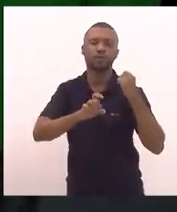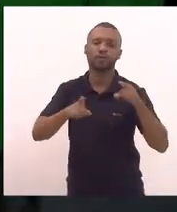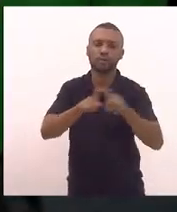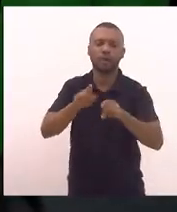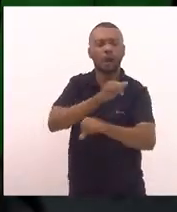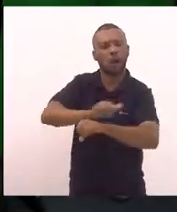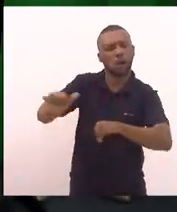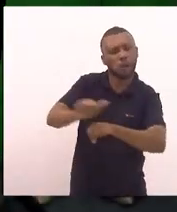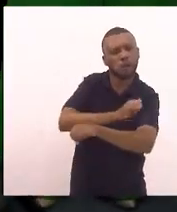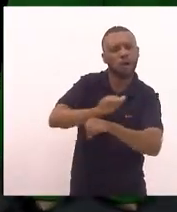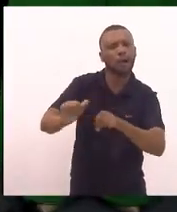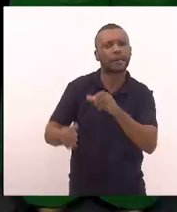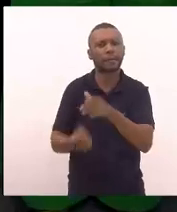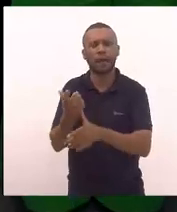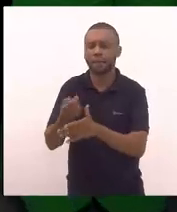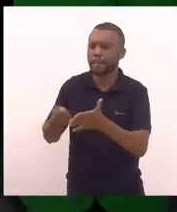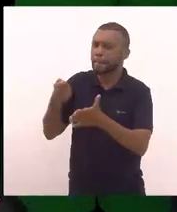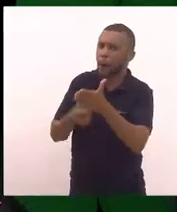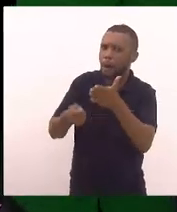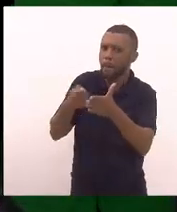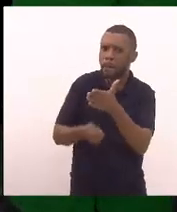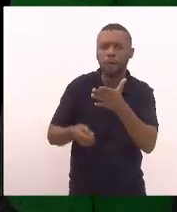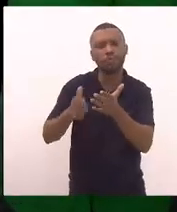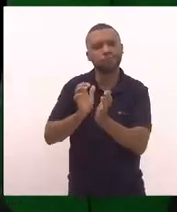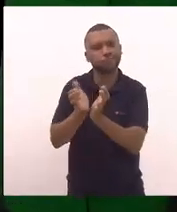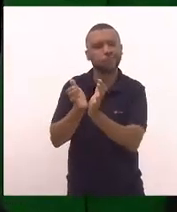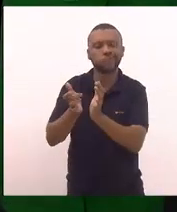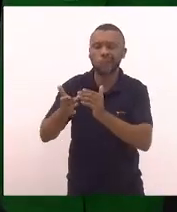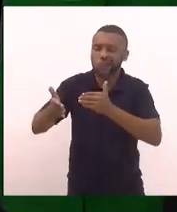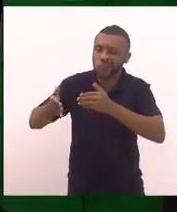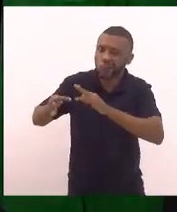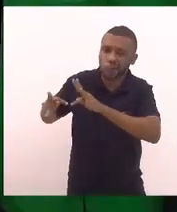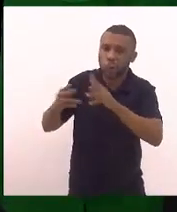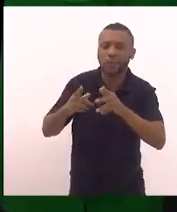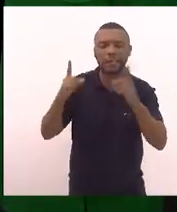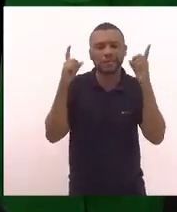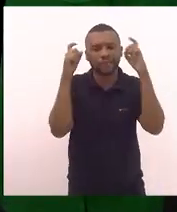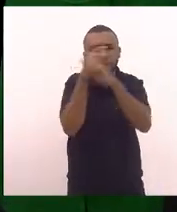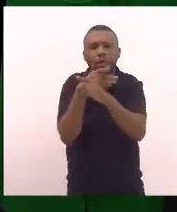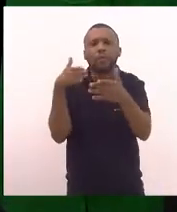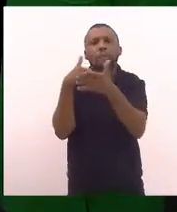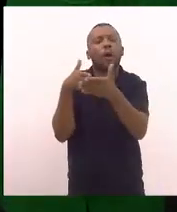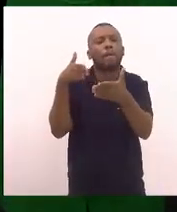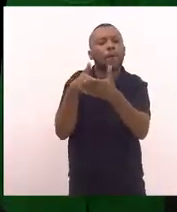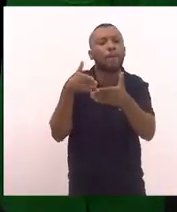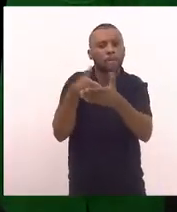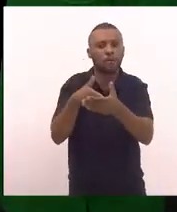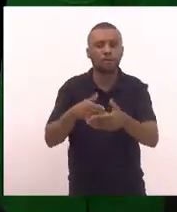criasse estratégias de enfrentamento a todas as dificuldades.